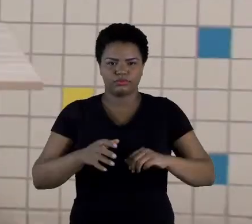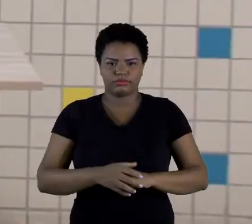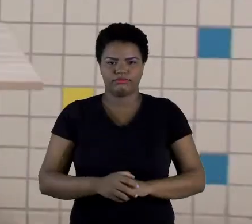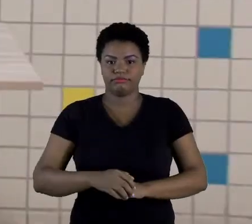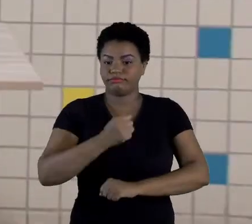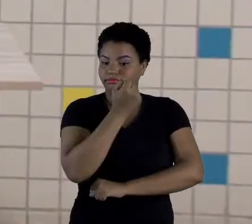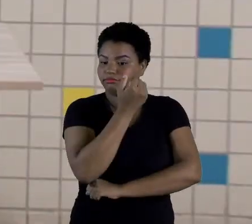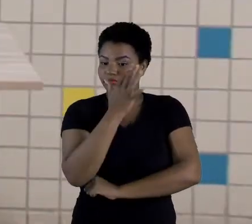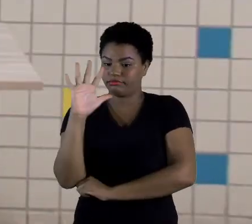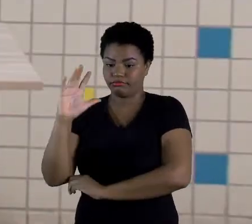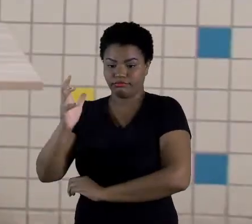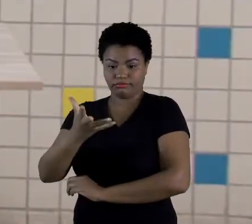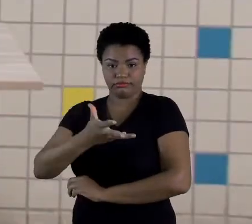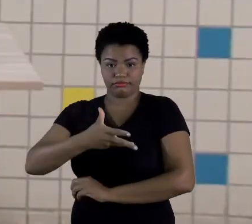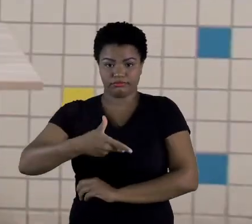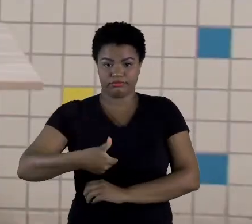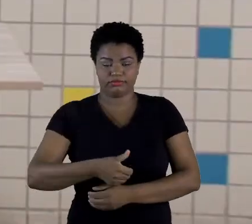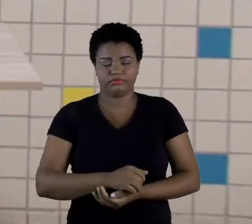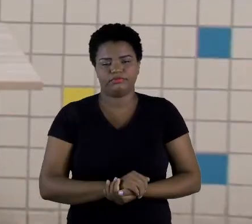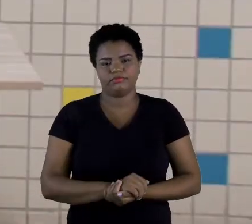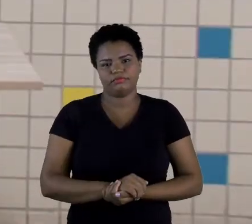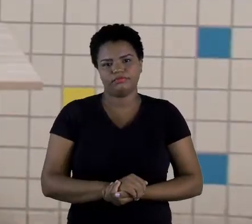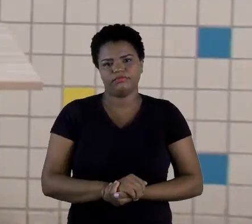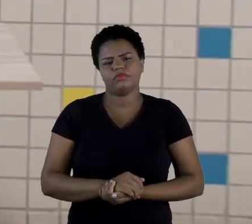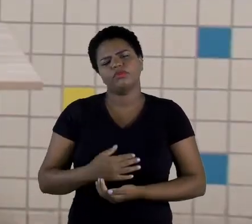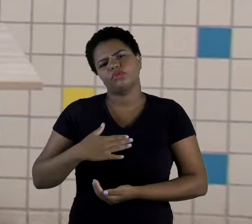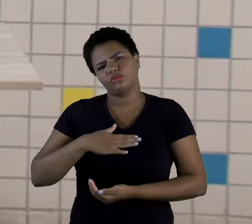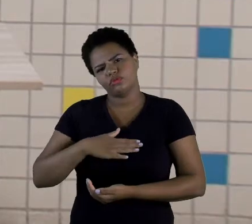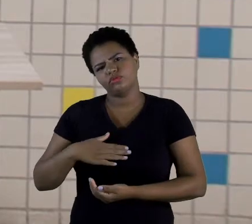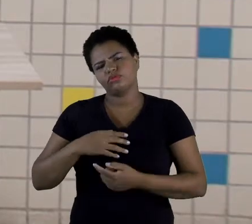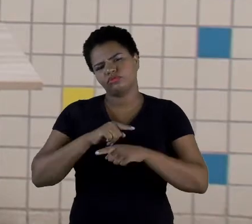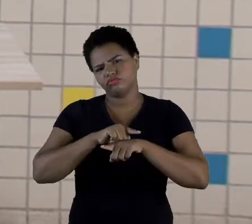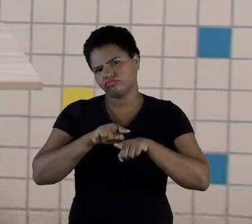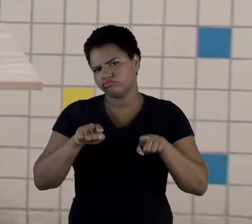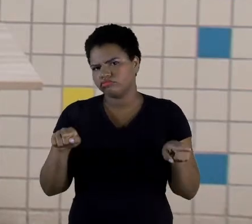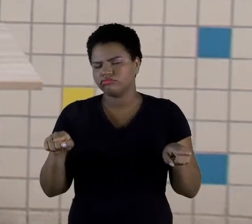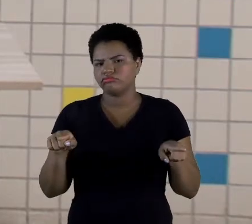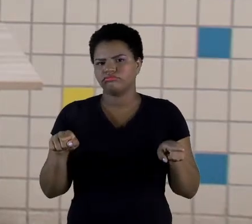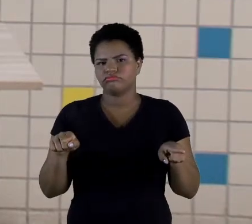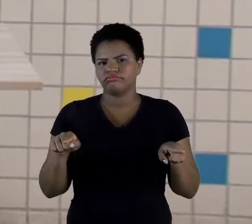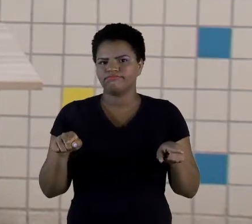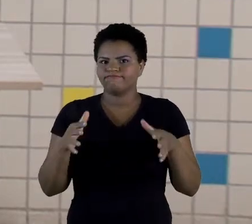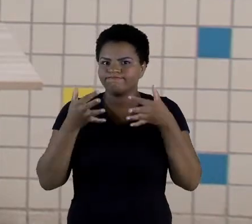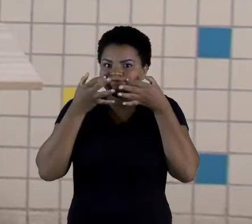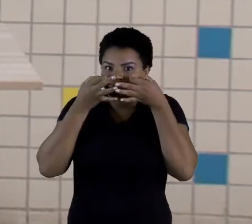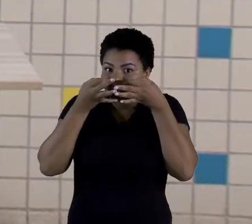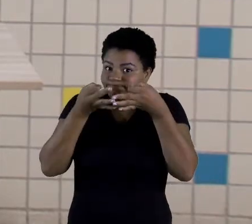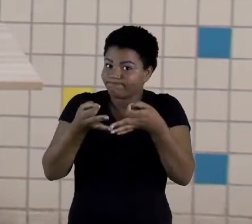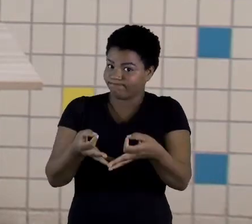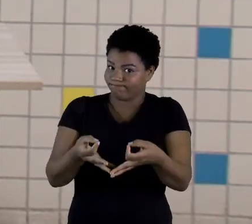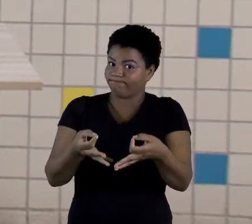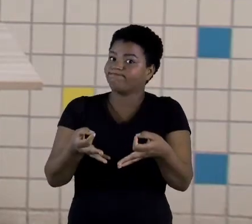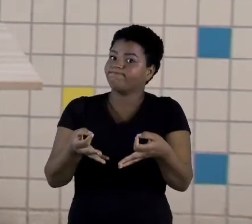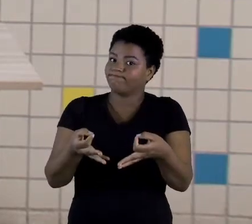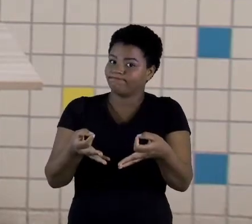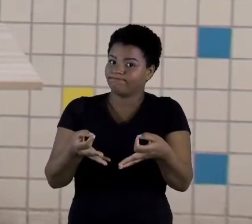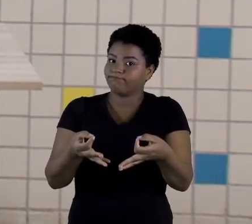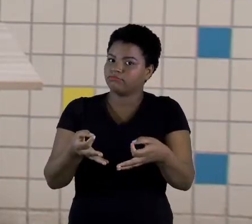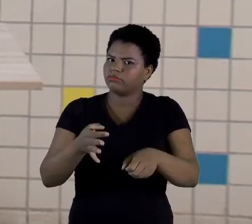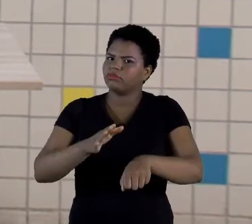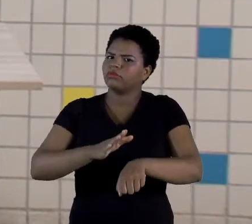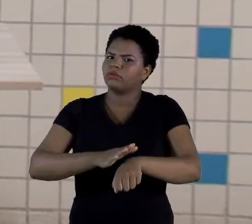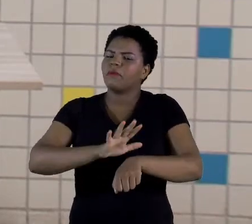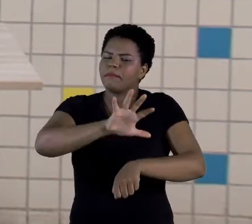ambiente e qualidade de vida. Gostaria que vocês prestassem bastante atenção, que é o momento de pegar